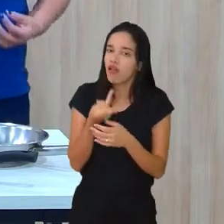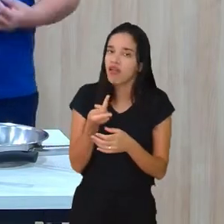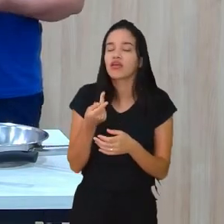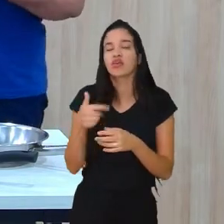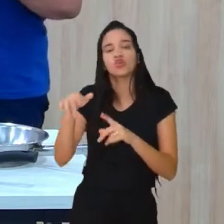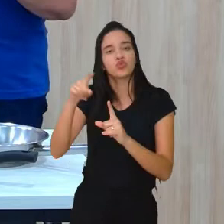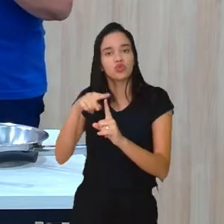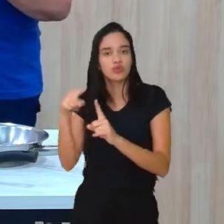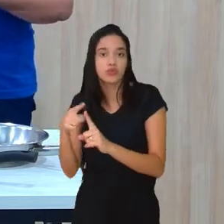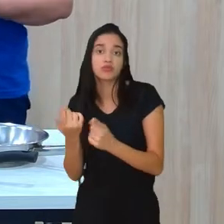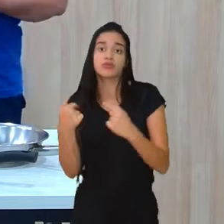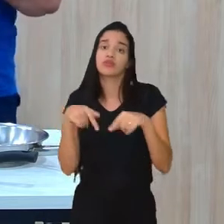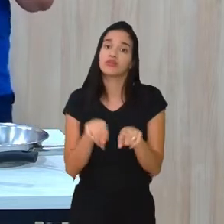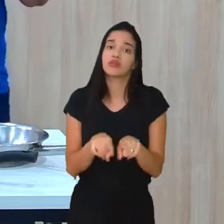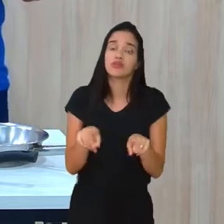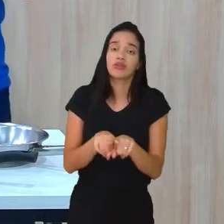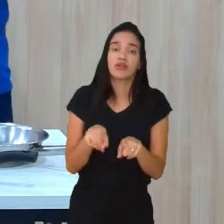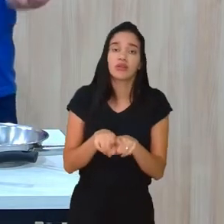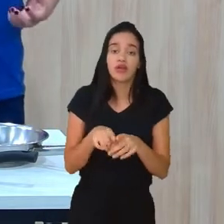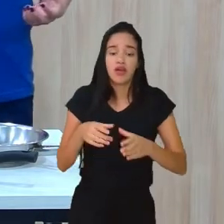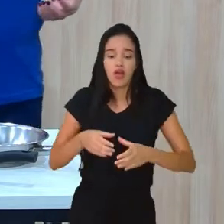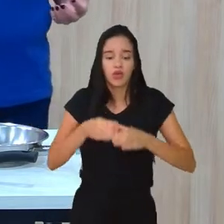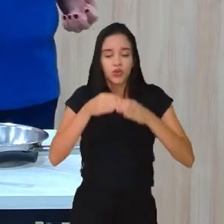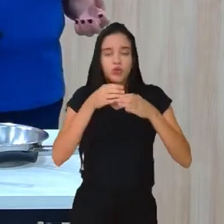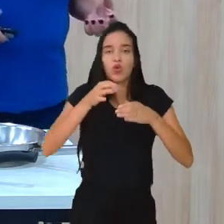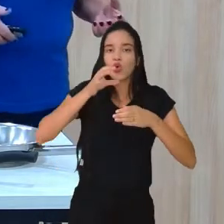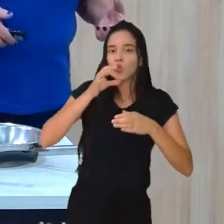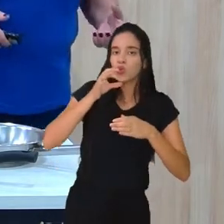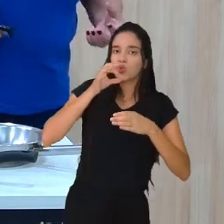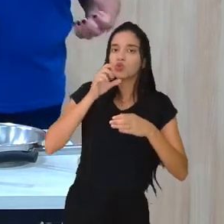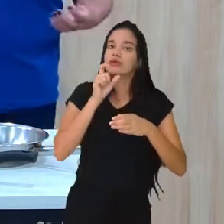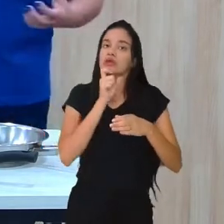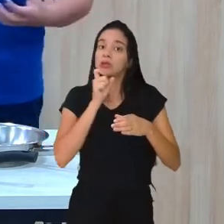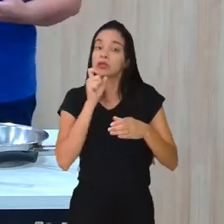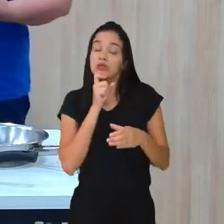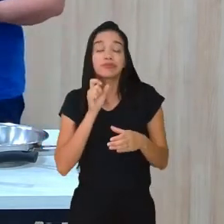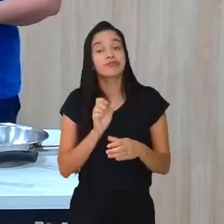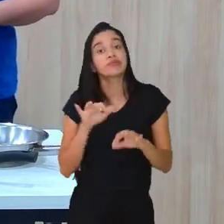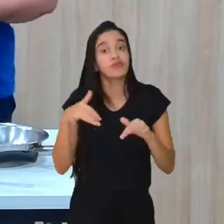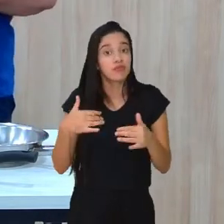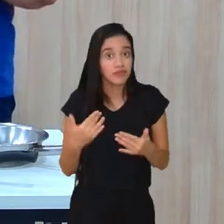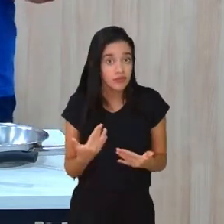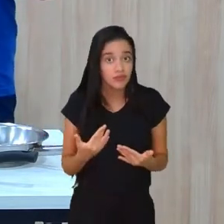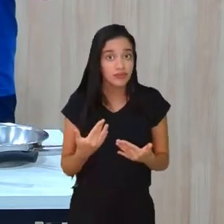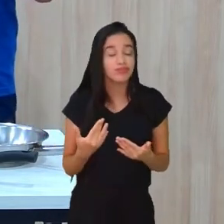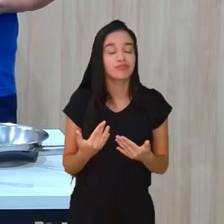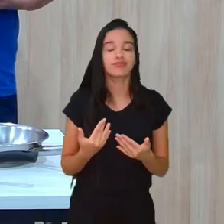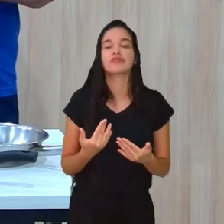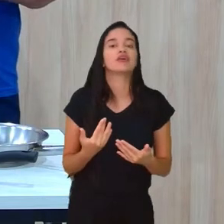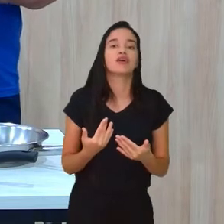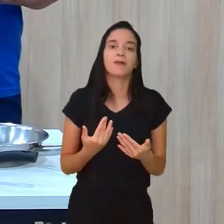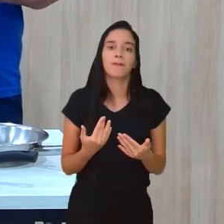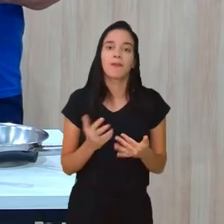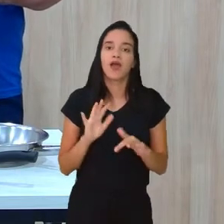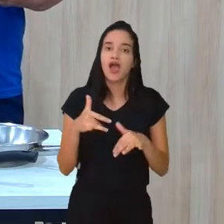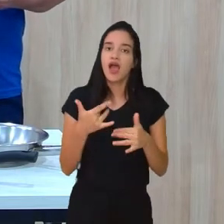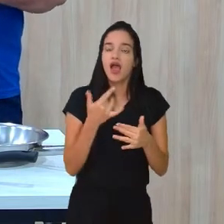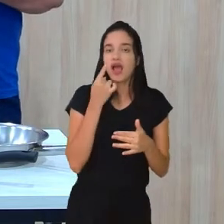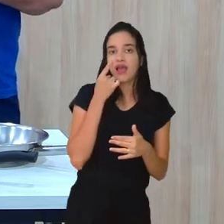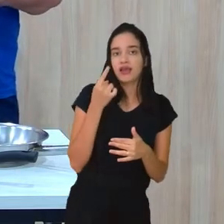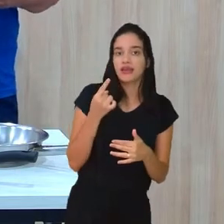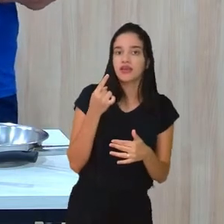sanduíche, disse a questão aí do meu milkshake. E aí, pessoal, a